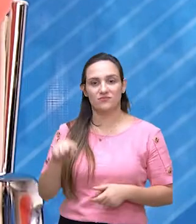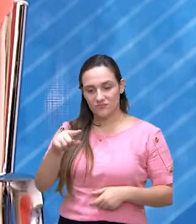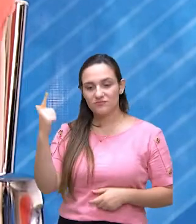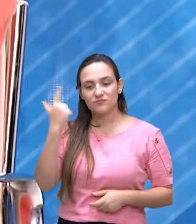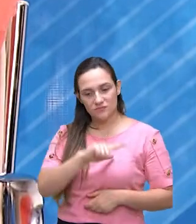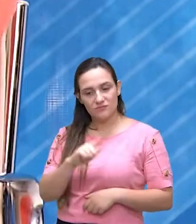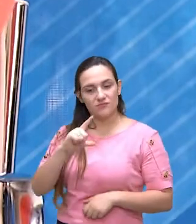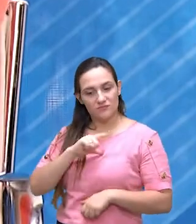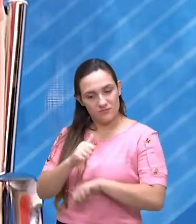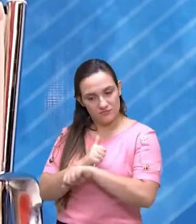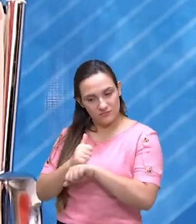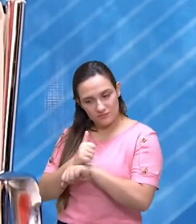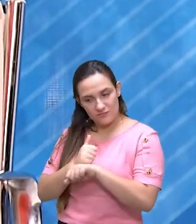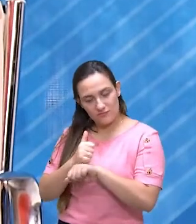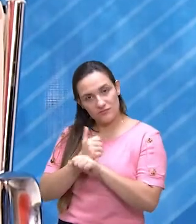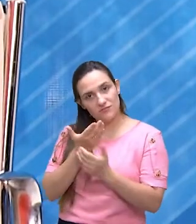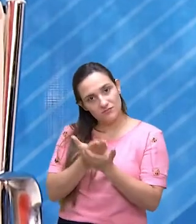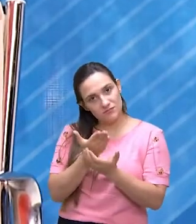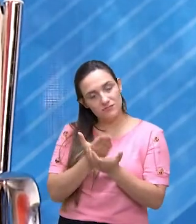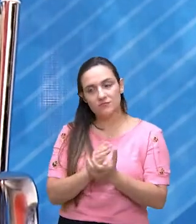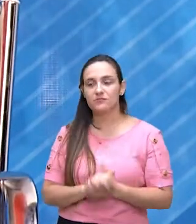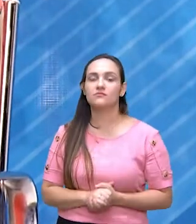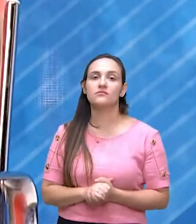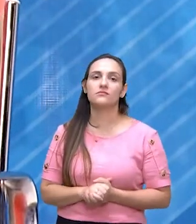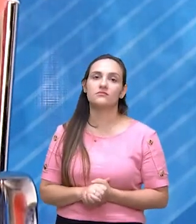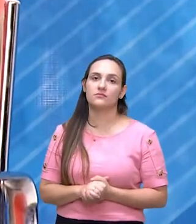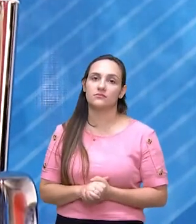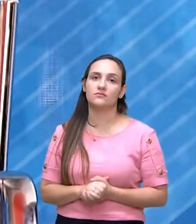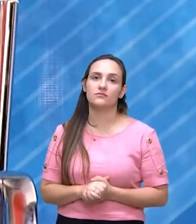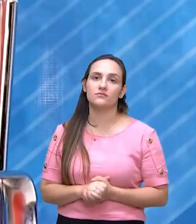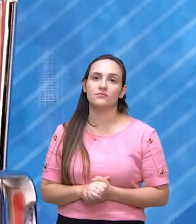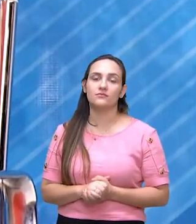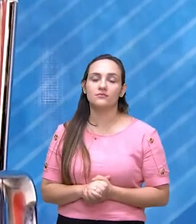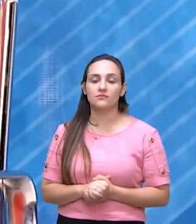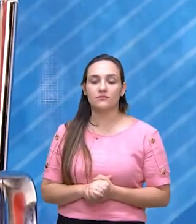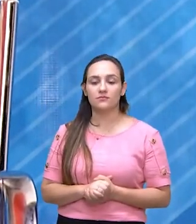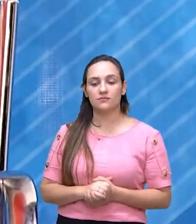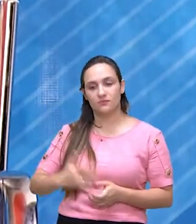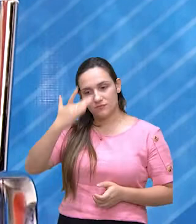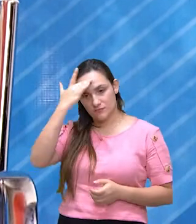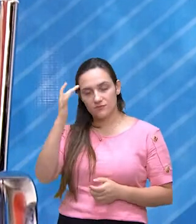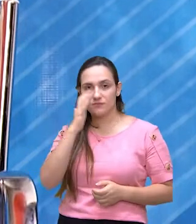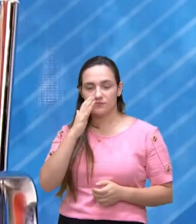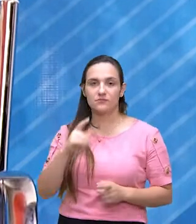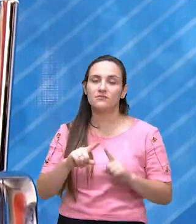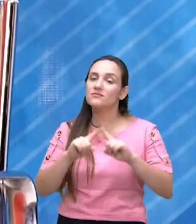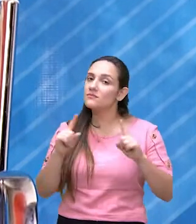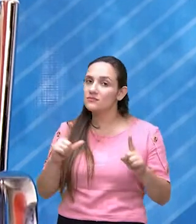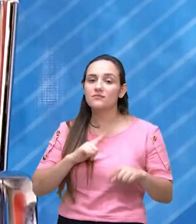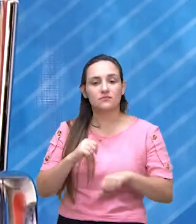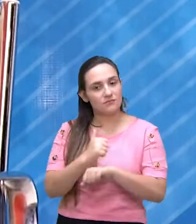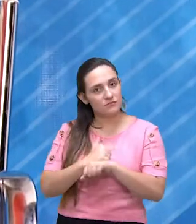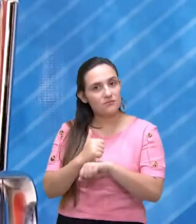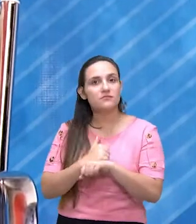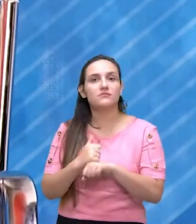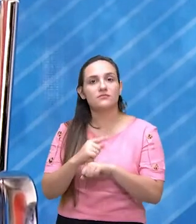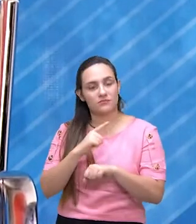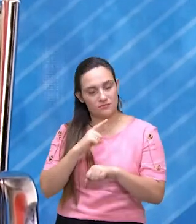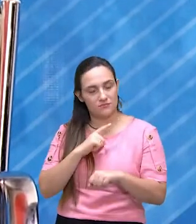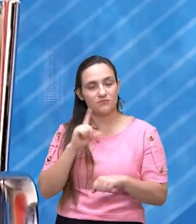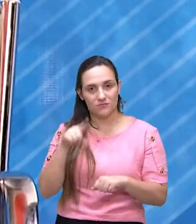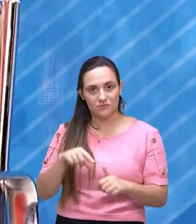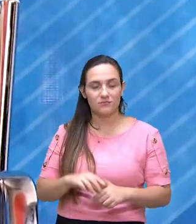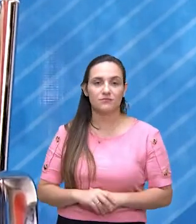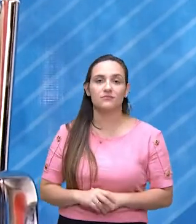É você poder levar com qualidade a aula né para o ou o pé do outro lado da telinha mais